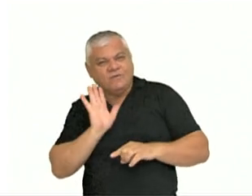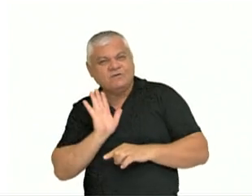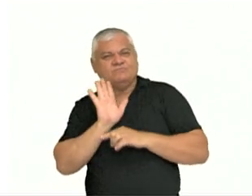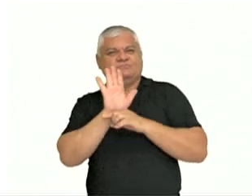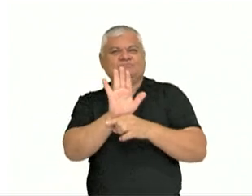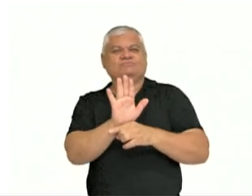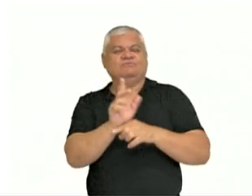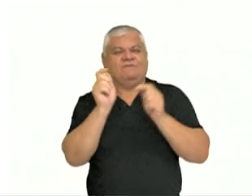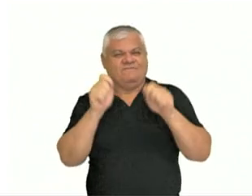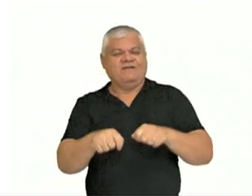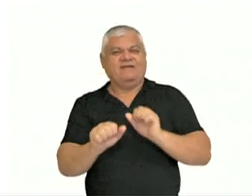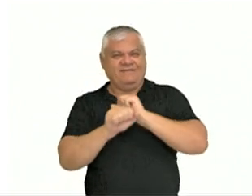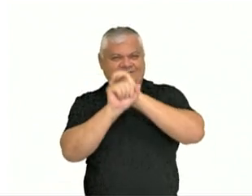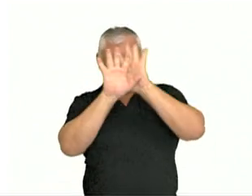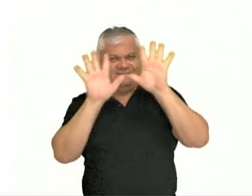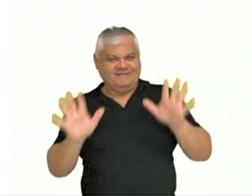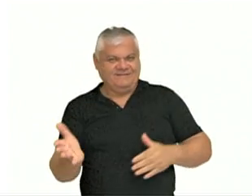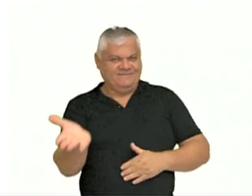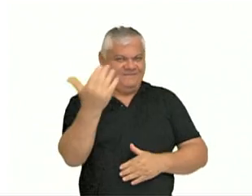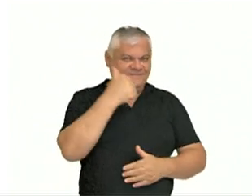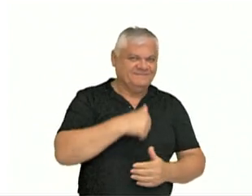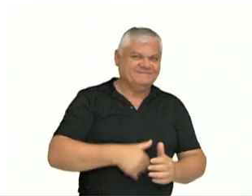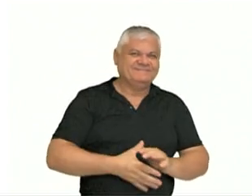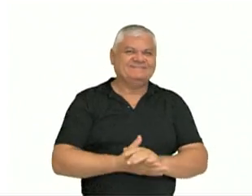vai conseguir esclarecer. Vamos lá?